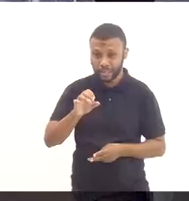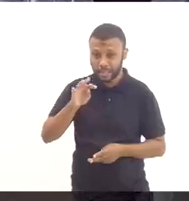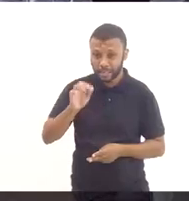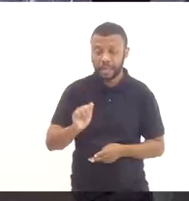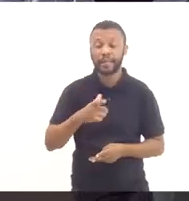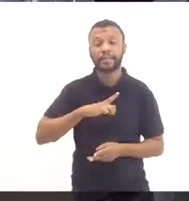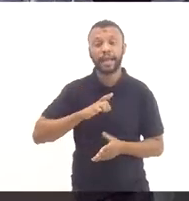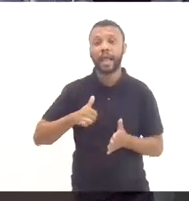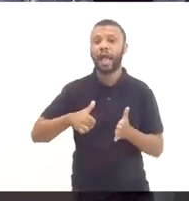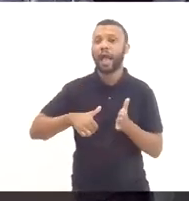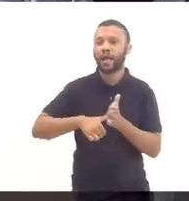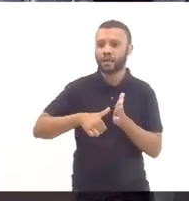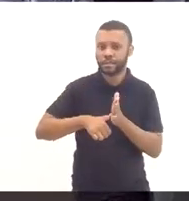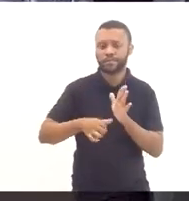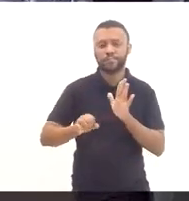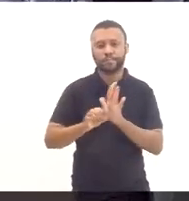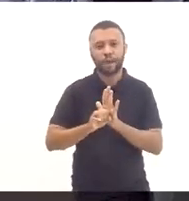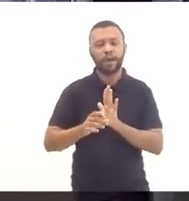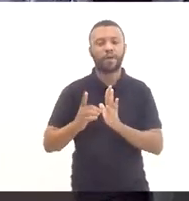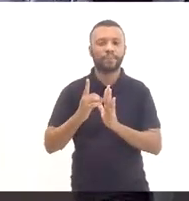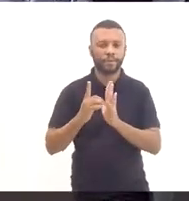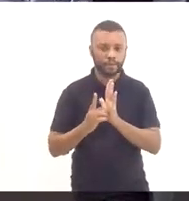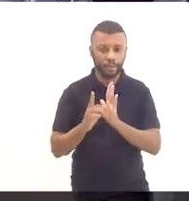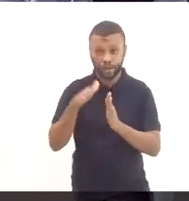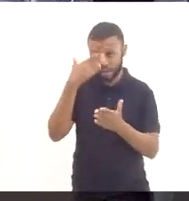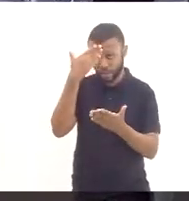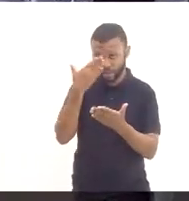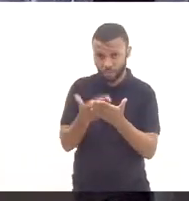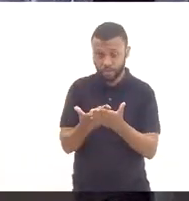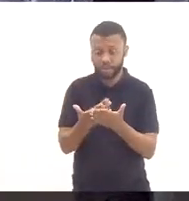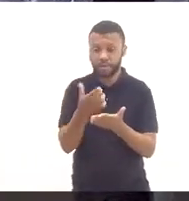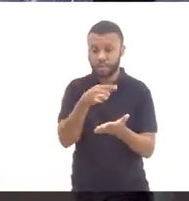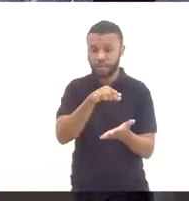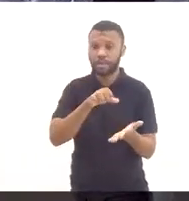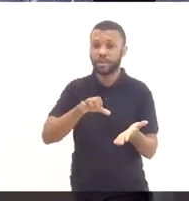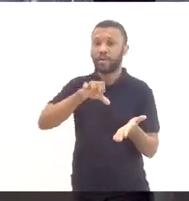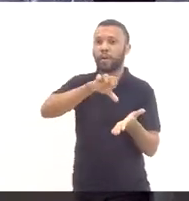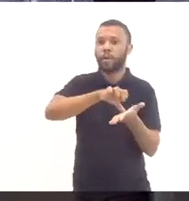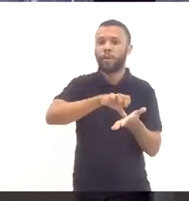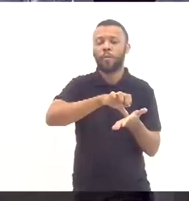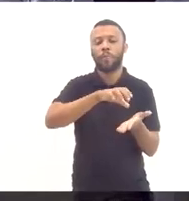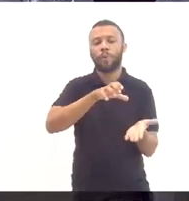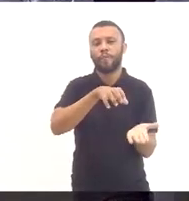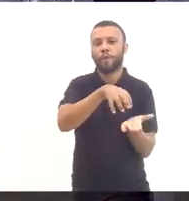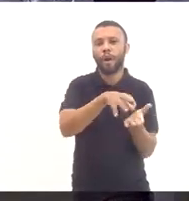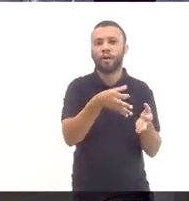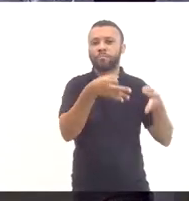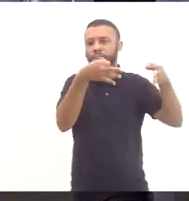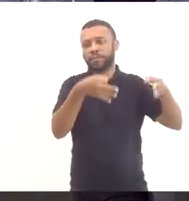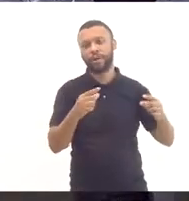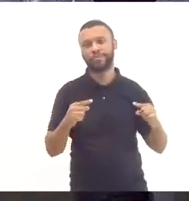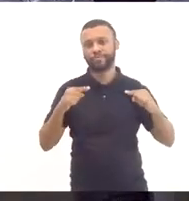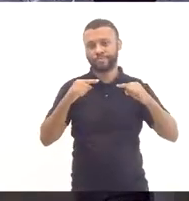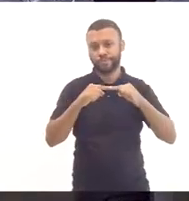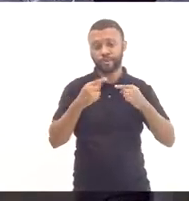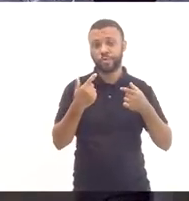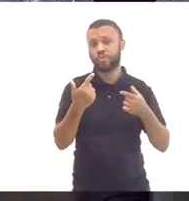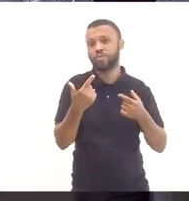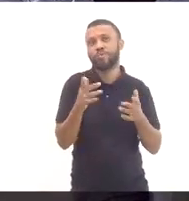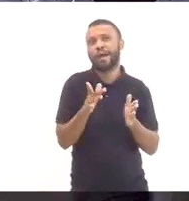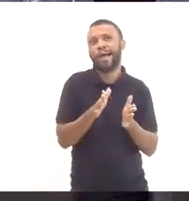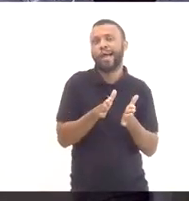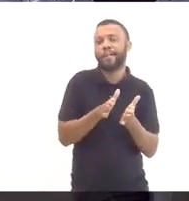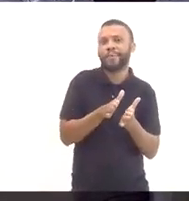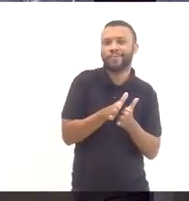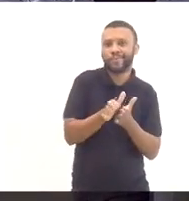carteira de identidade emitida pelo Detran que eu acredito que seja um órgão né correto que não vai me tirar uma